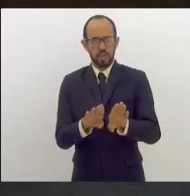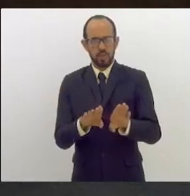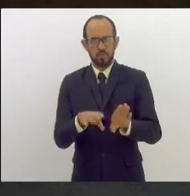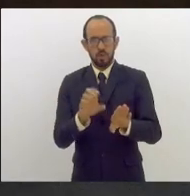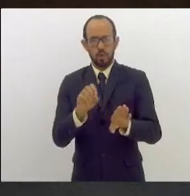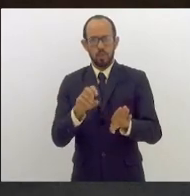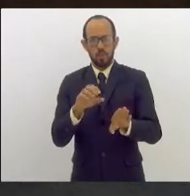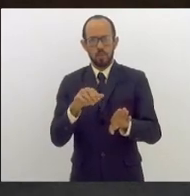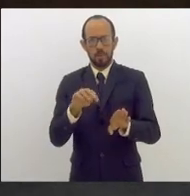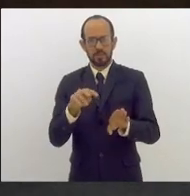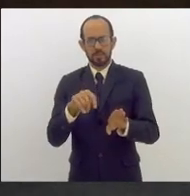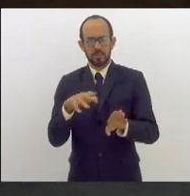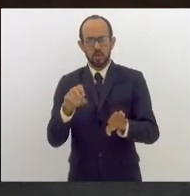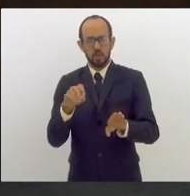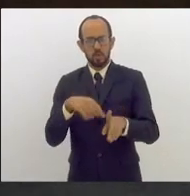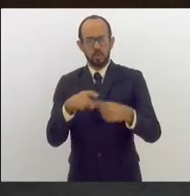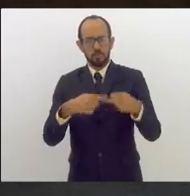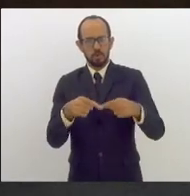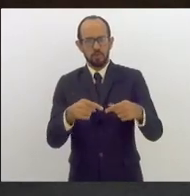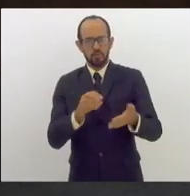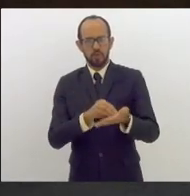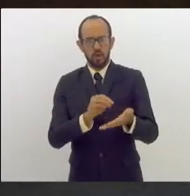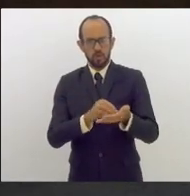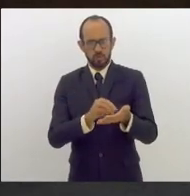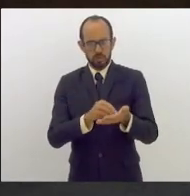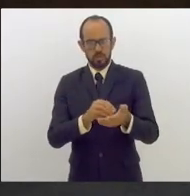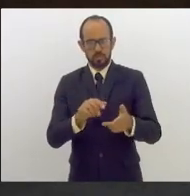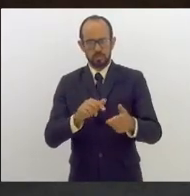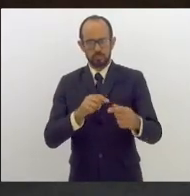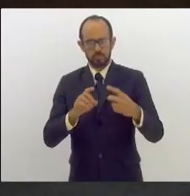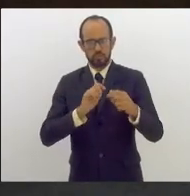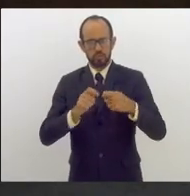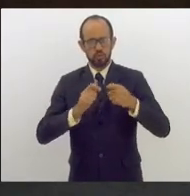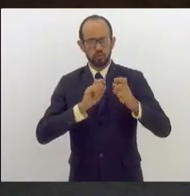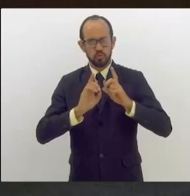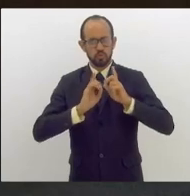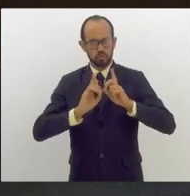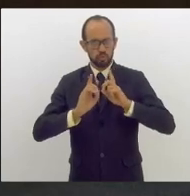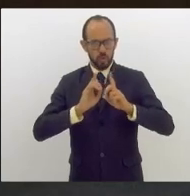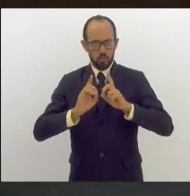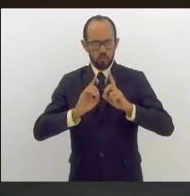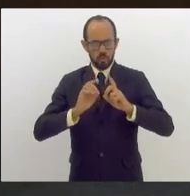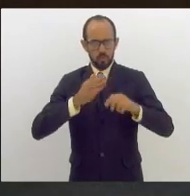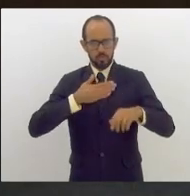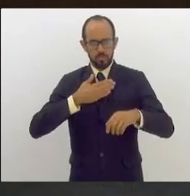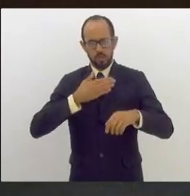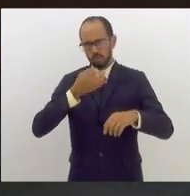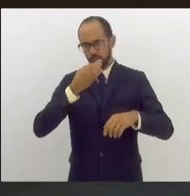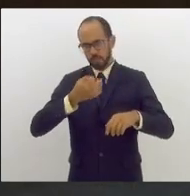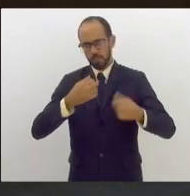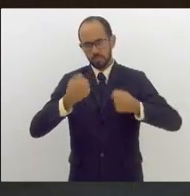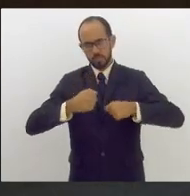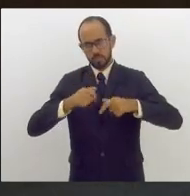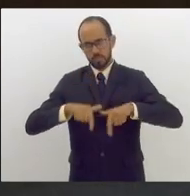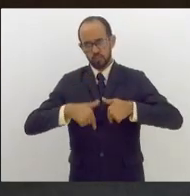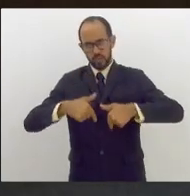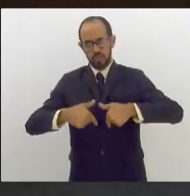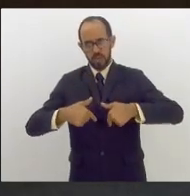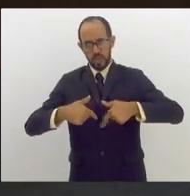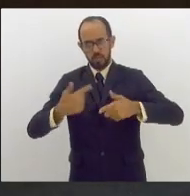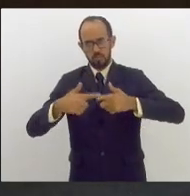a questão não se concretiza então o governo tem que ter empenho e a minha avaliação Deputado tem que enfrentar a questão